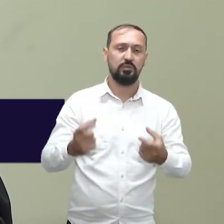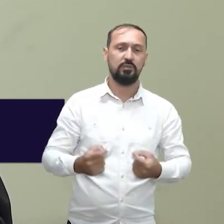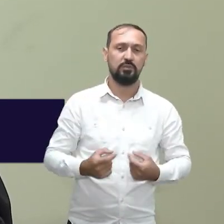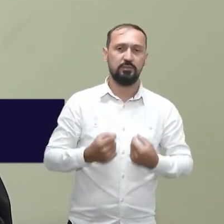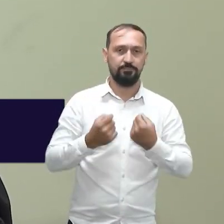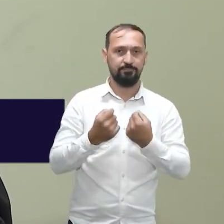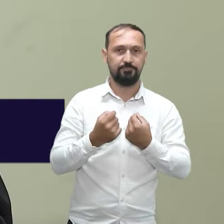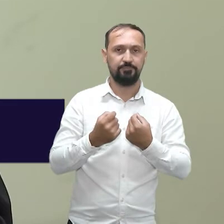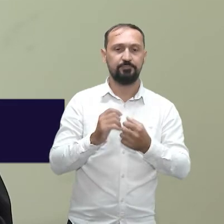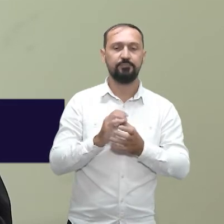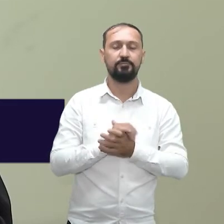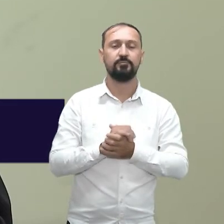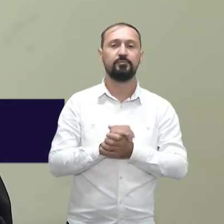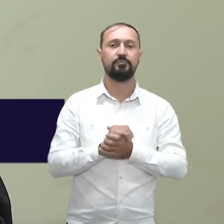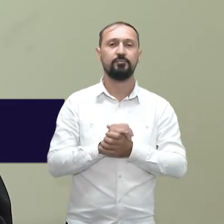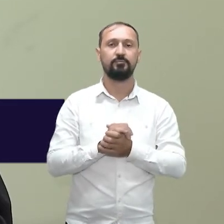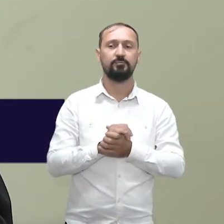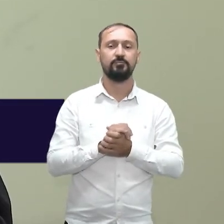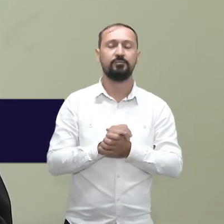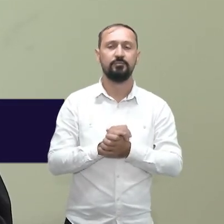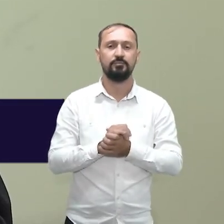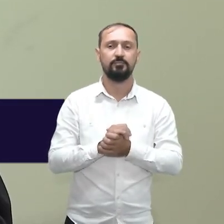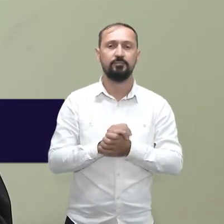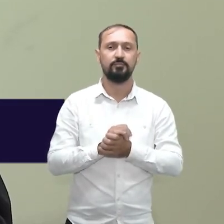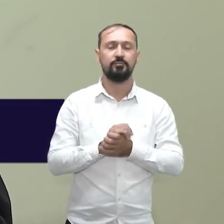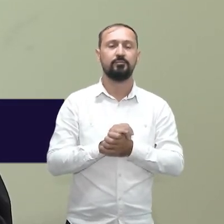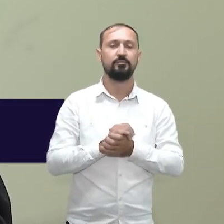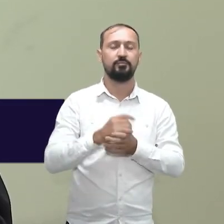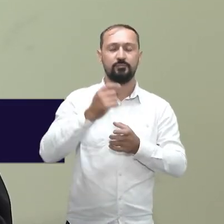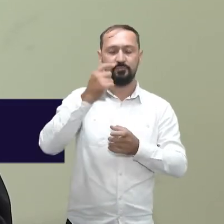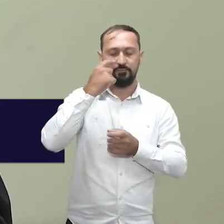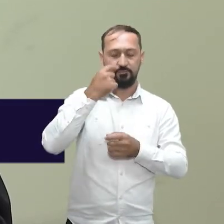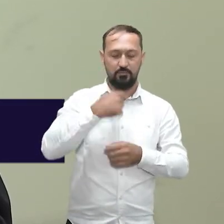outros tipos de câncer. Ou seja,